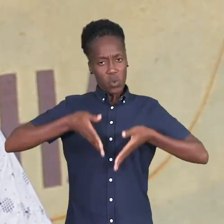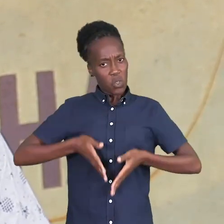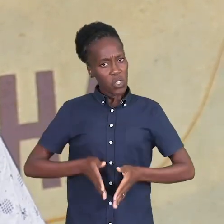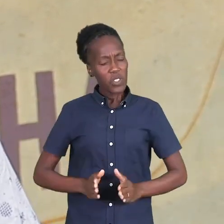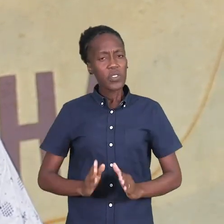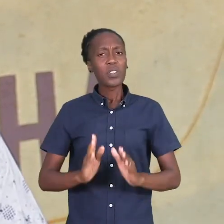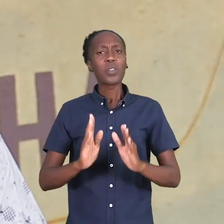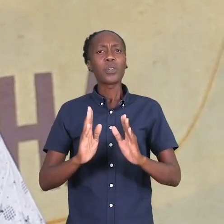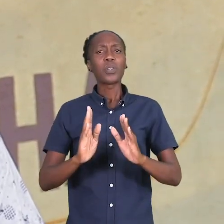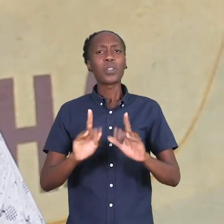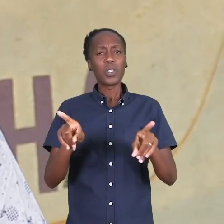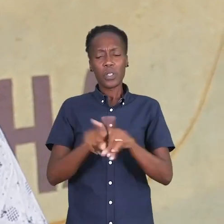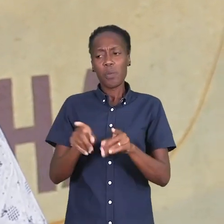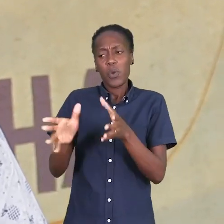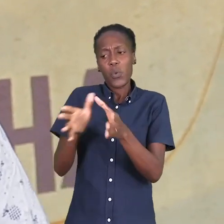e possa